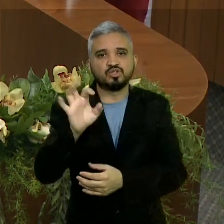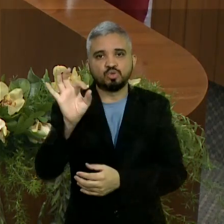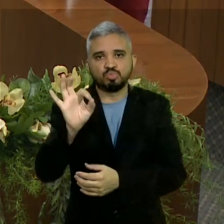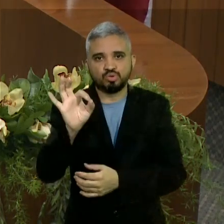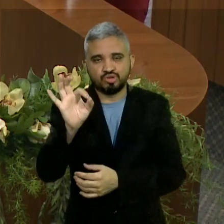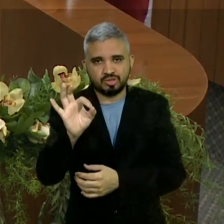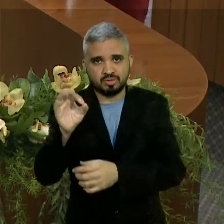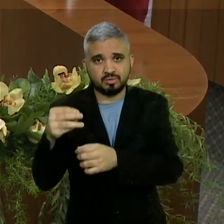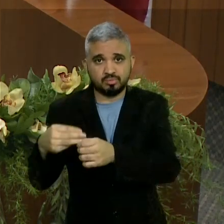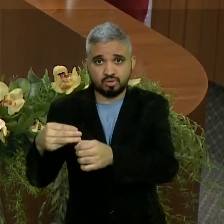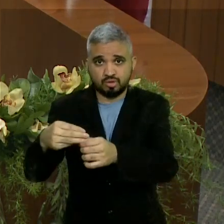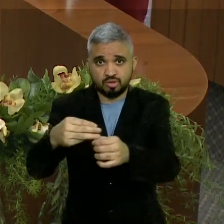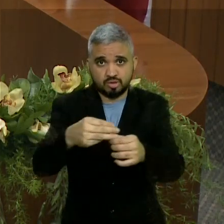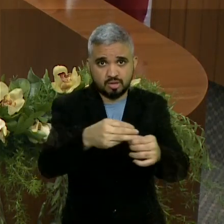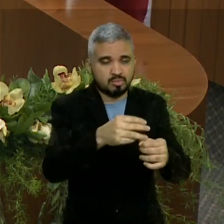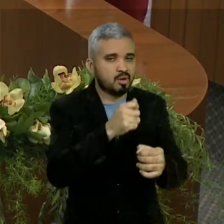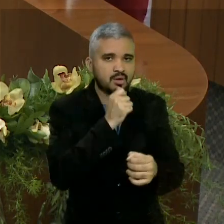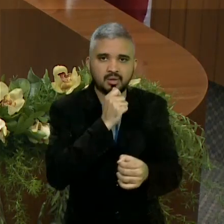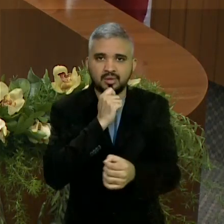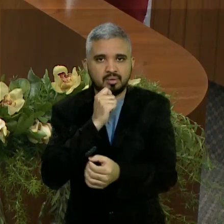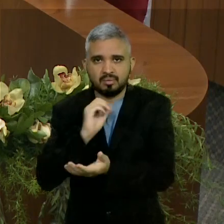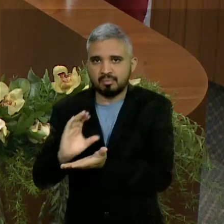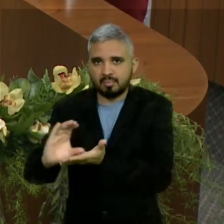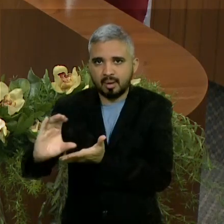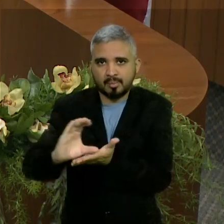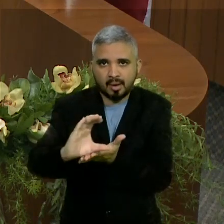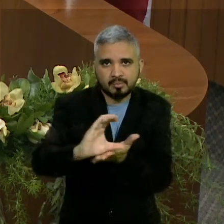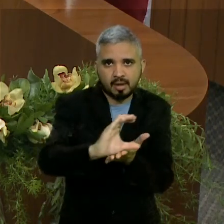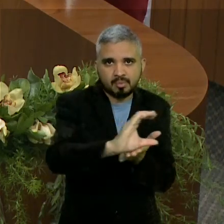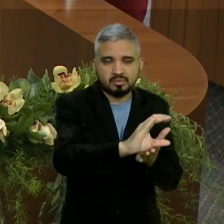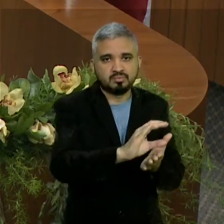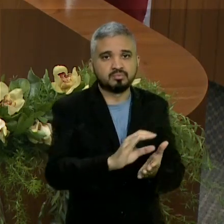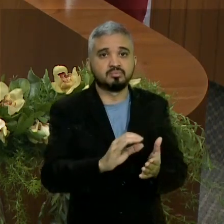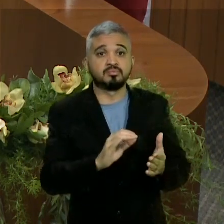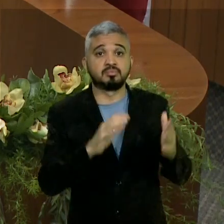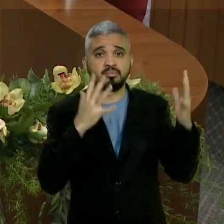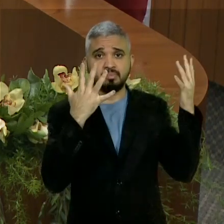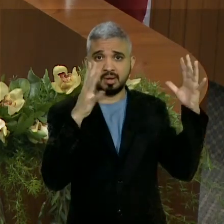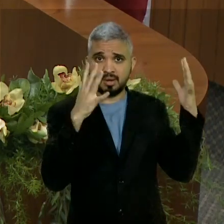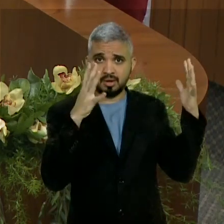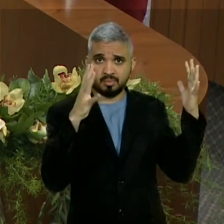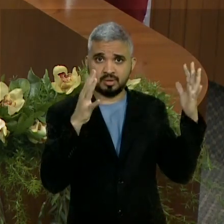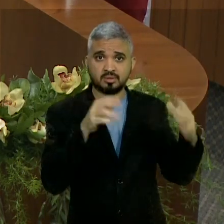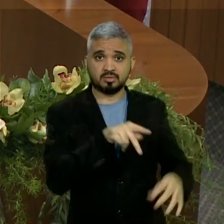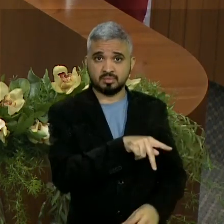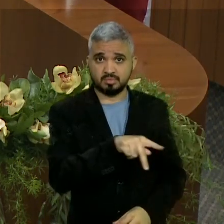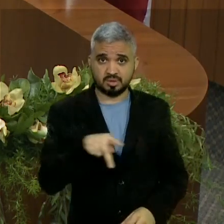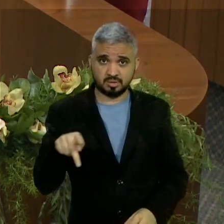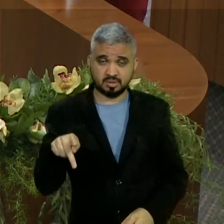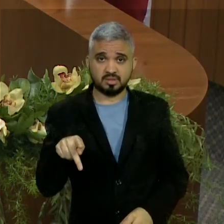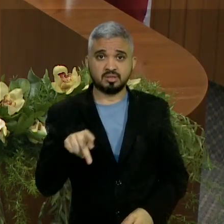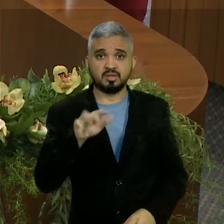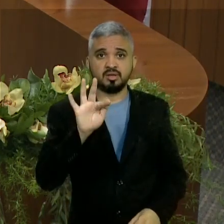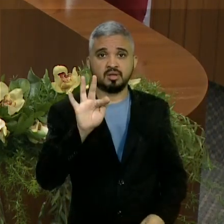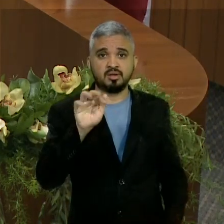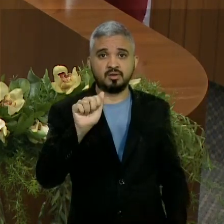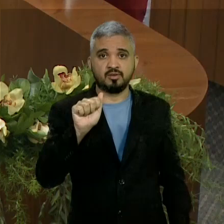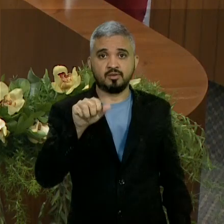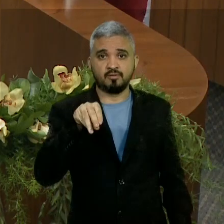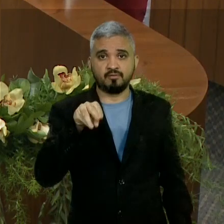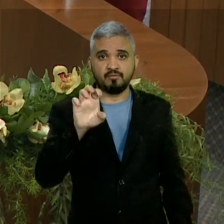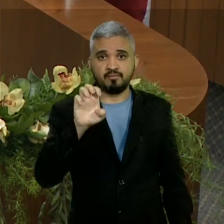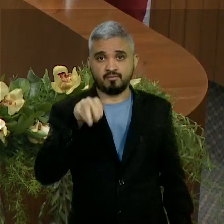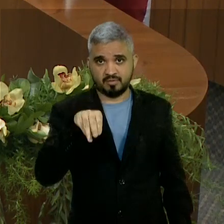elogiar a iniciativa do do então presidente Ivo Rezende seu sobrinho que ajuizou